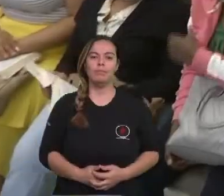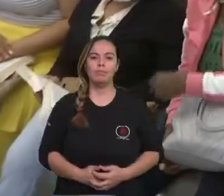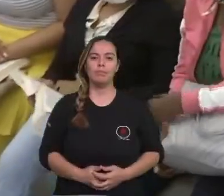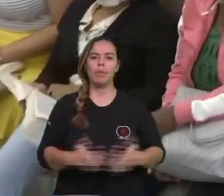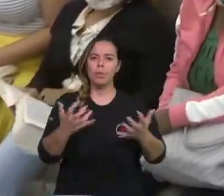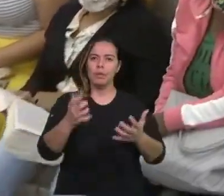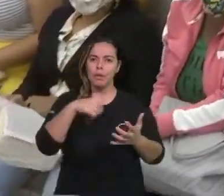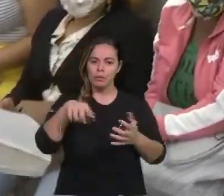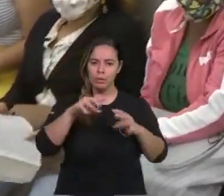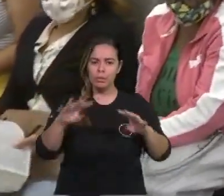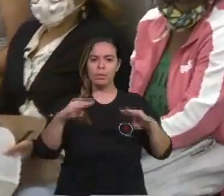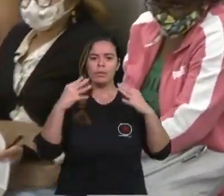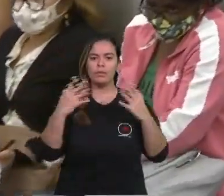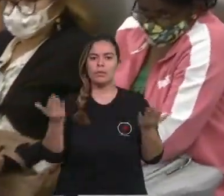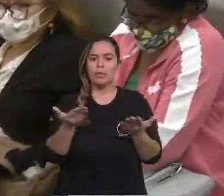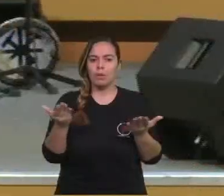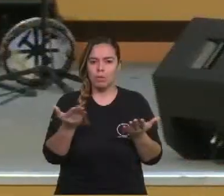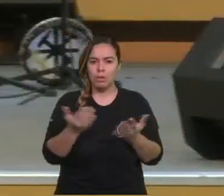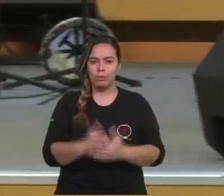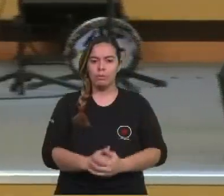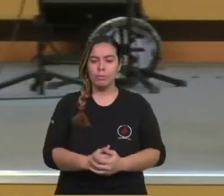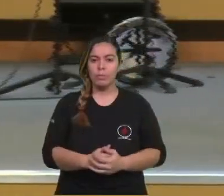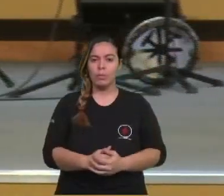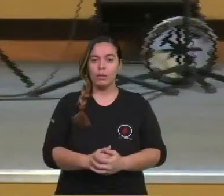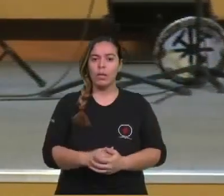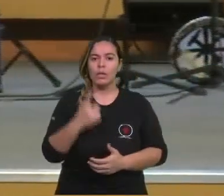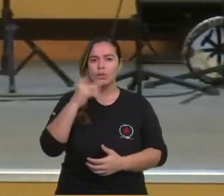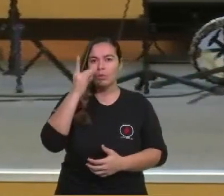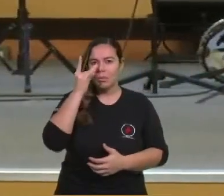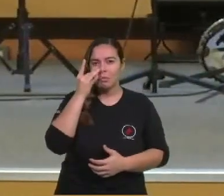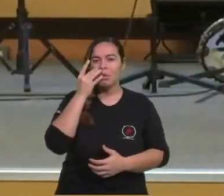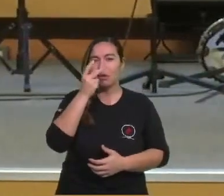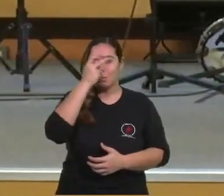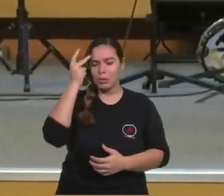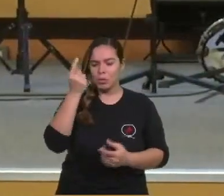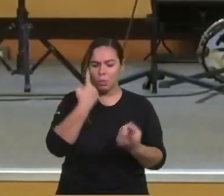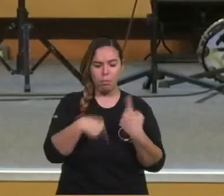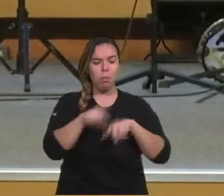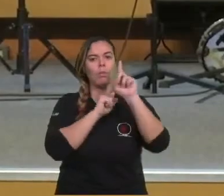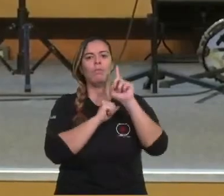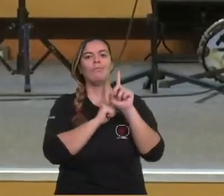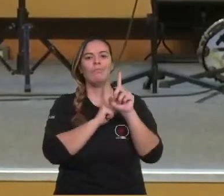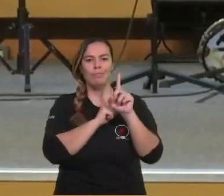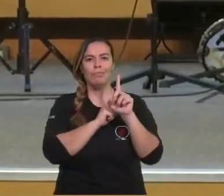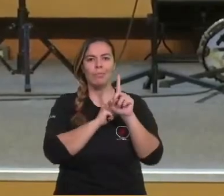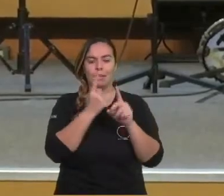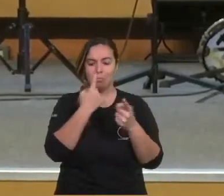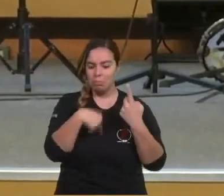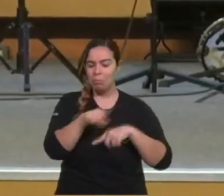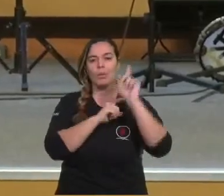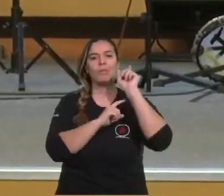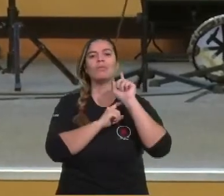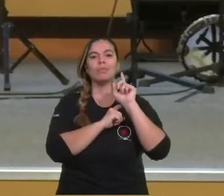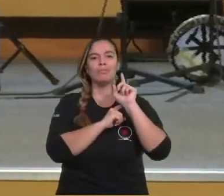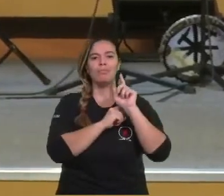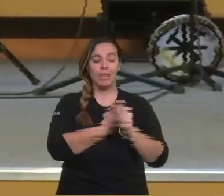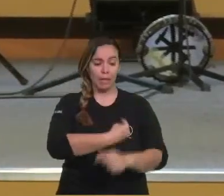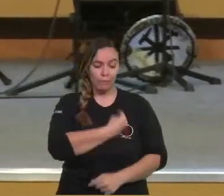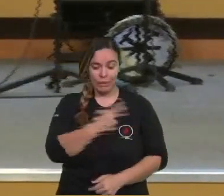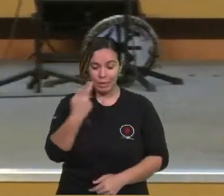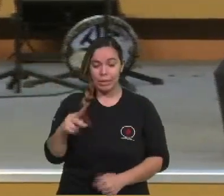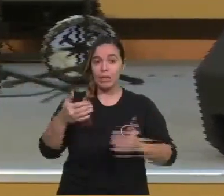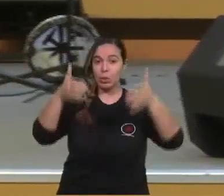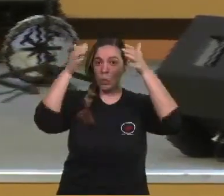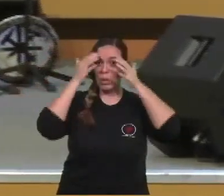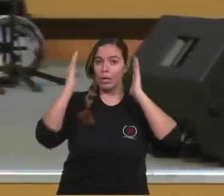eu queria que você prestasse atenção, porque nós vamos ver um indivíduo que vai dar uma virada na vida dele, no reino